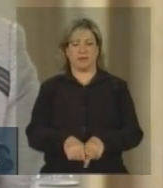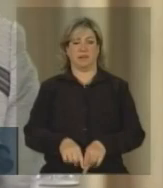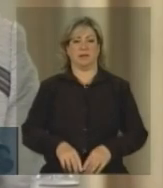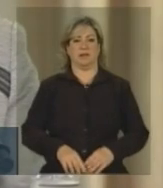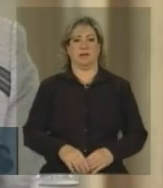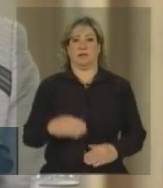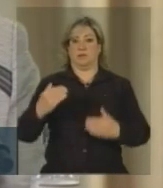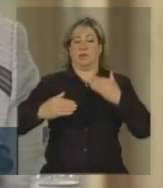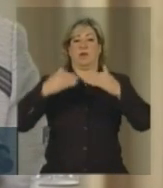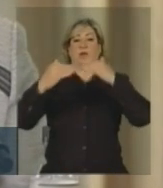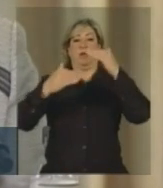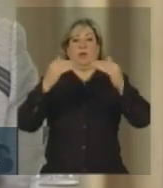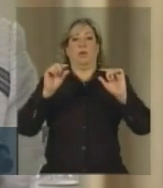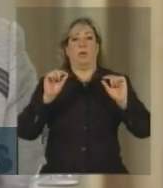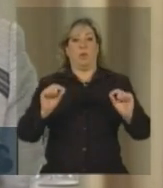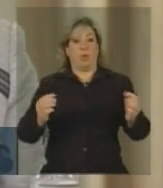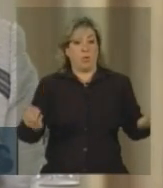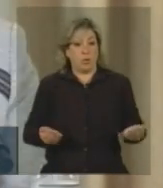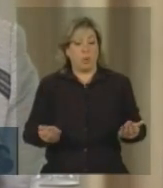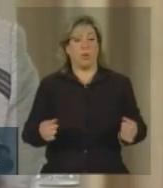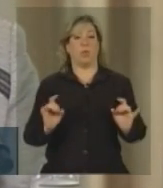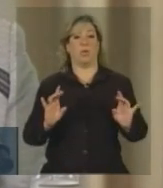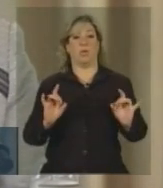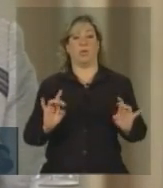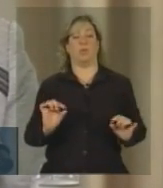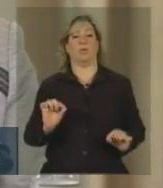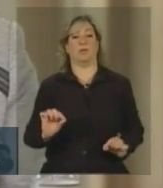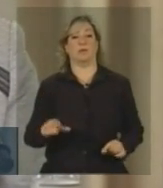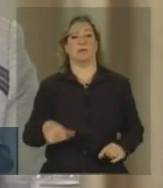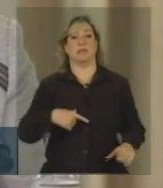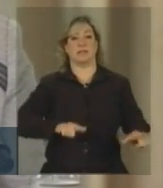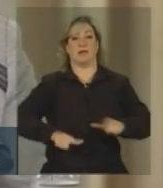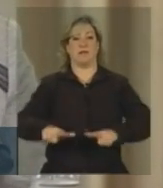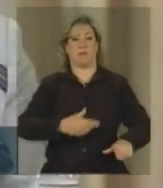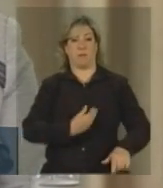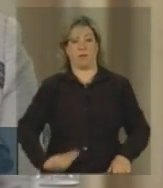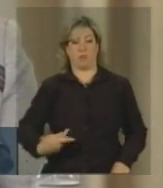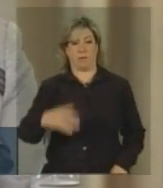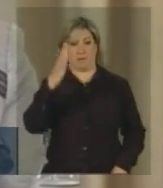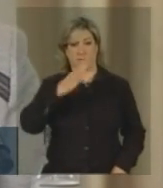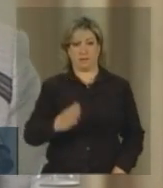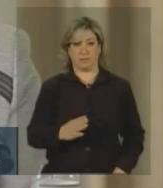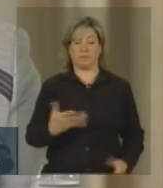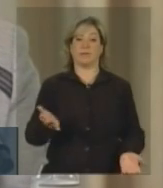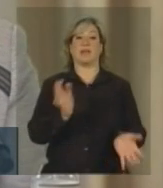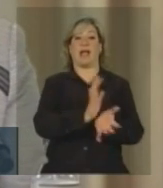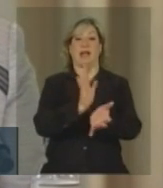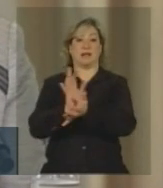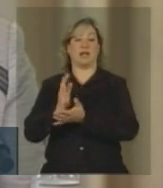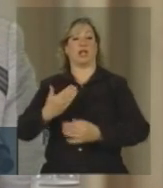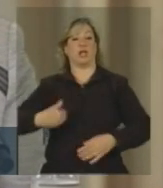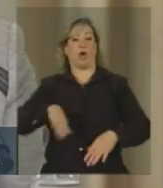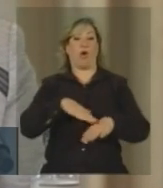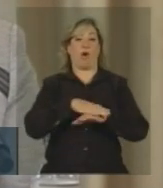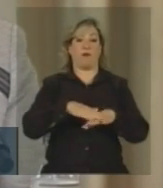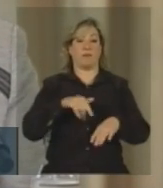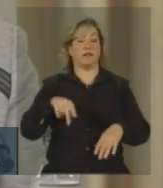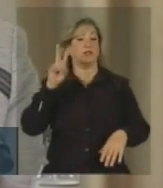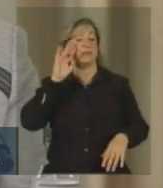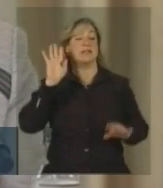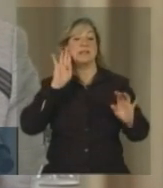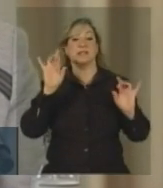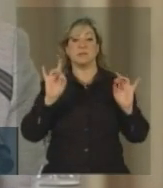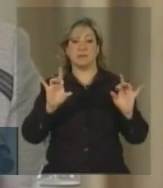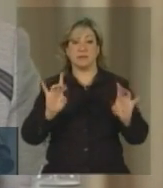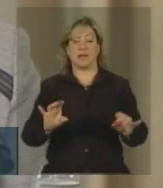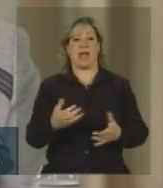um crescimento da qualidade dos serviços públicos no Brasil, nas áreas que nós tratamos aqui, em especial educação